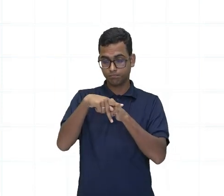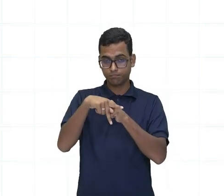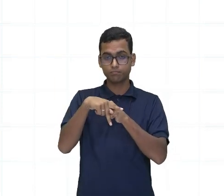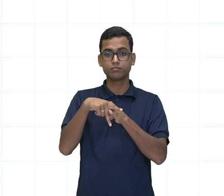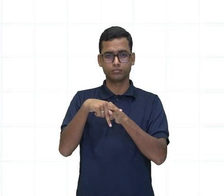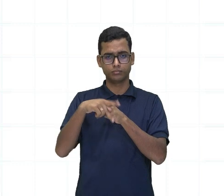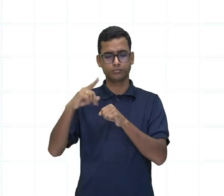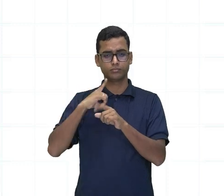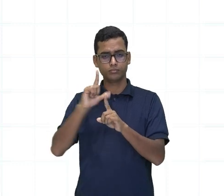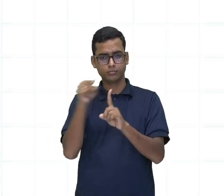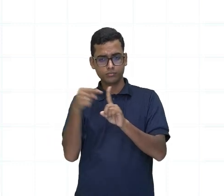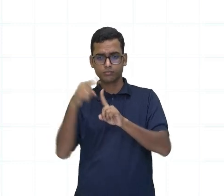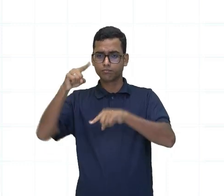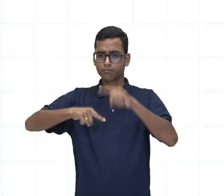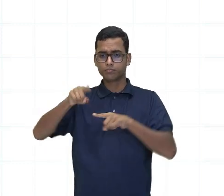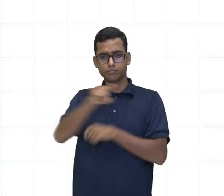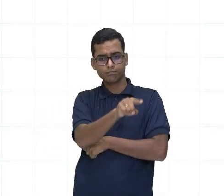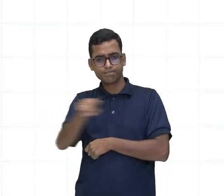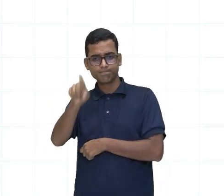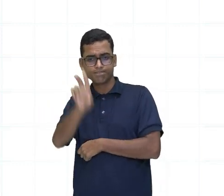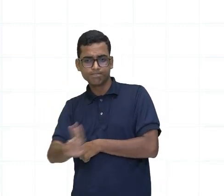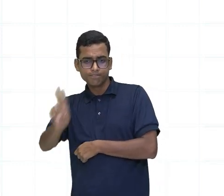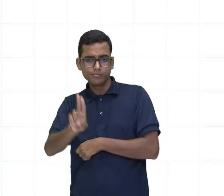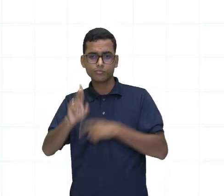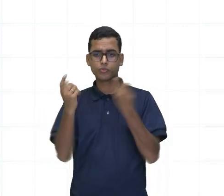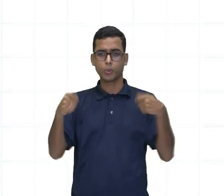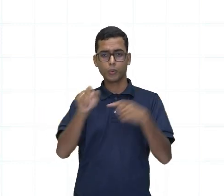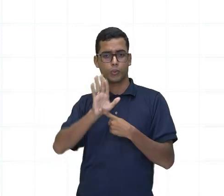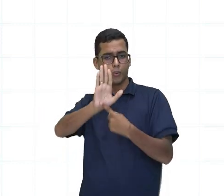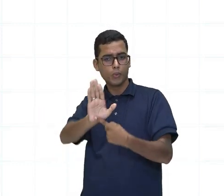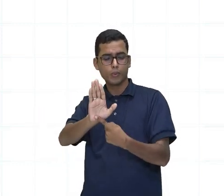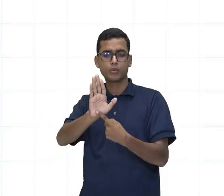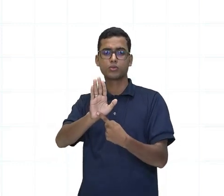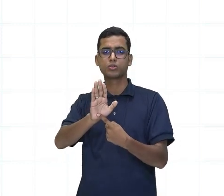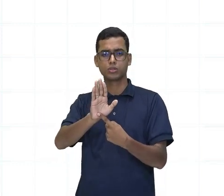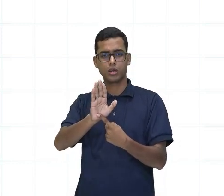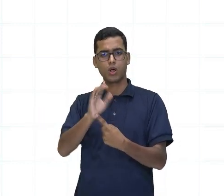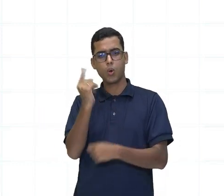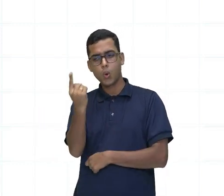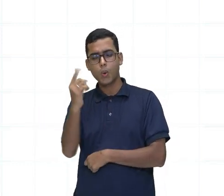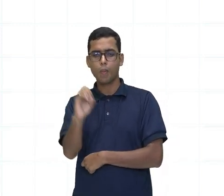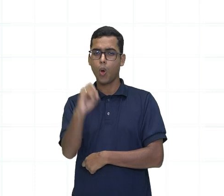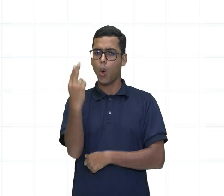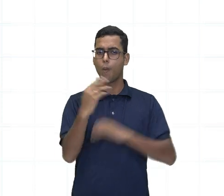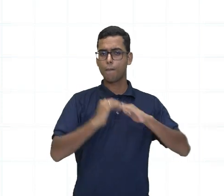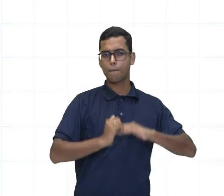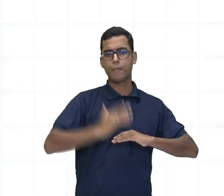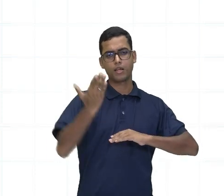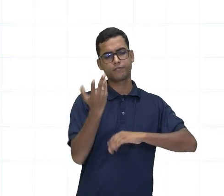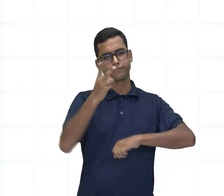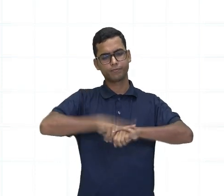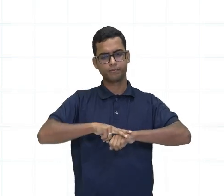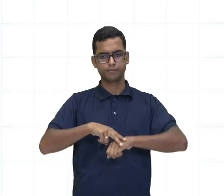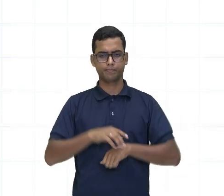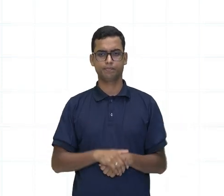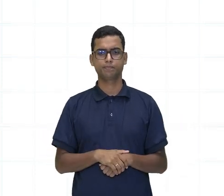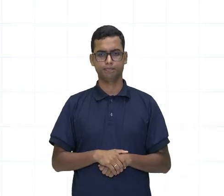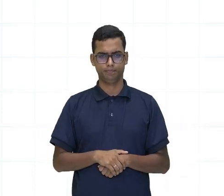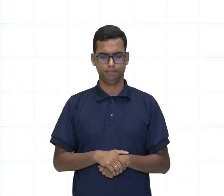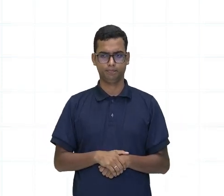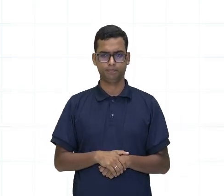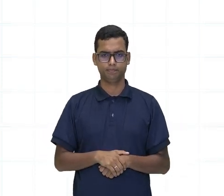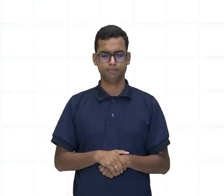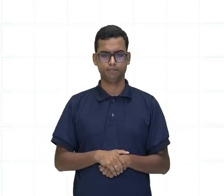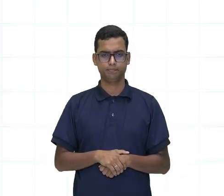que você vai utilizar e eles podem aparecer mais de uma vez, ok? Vamos então ver o nosso